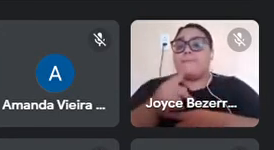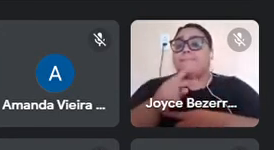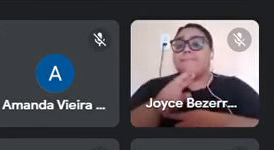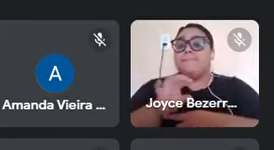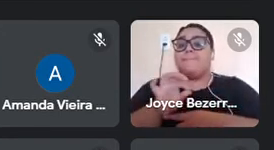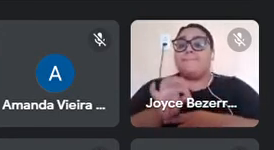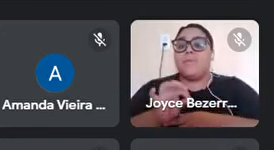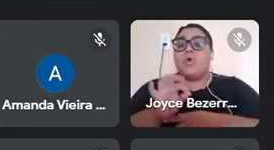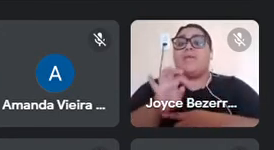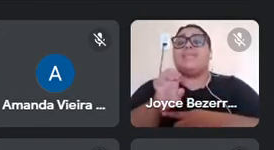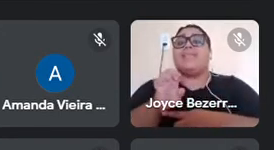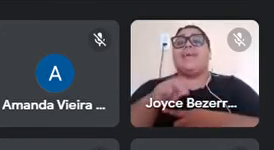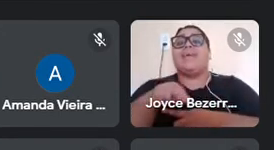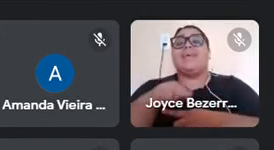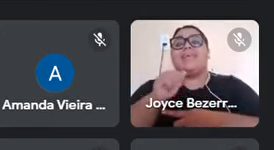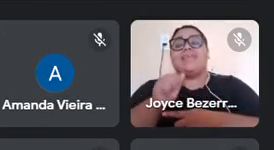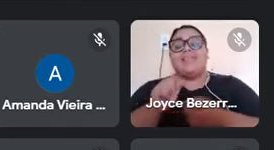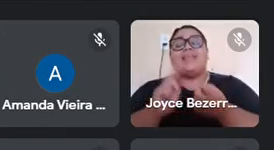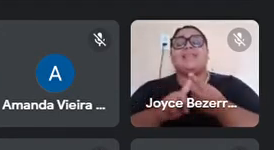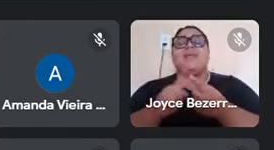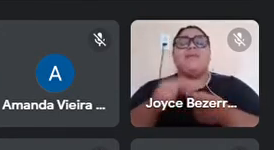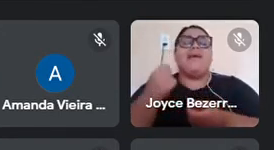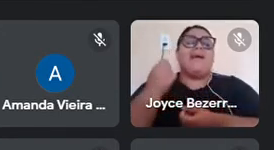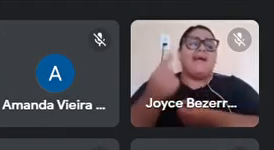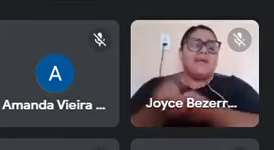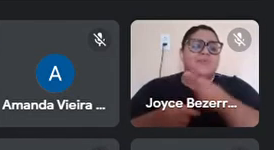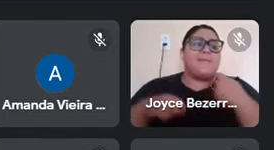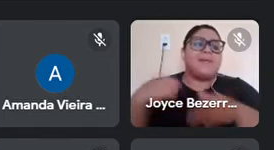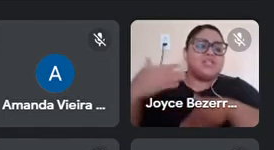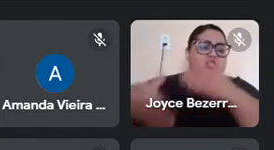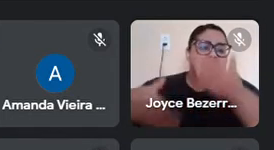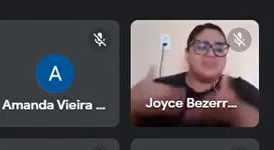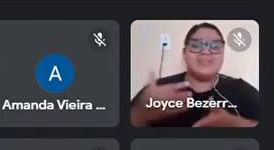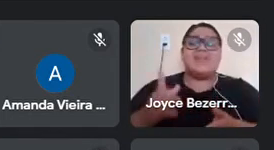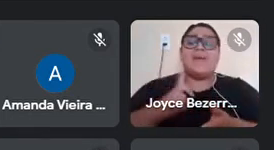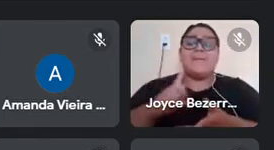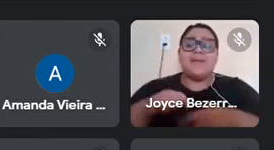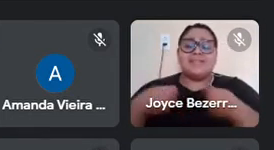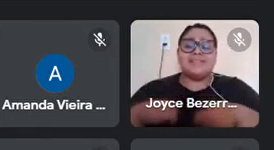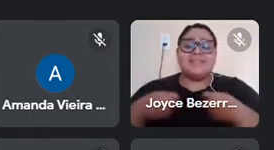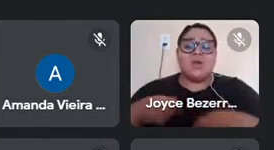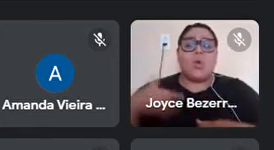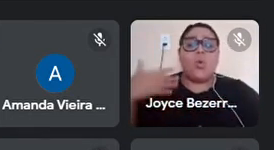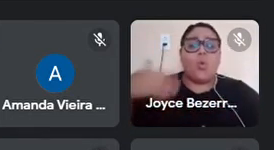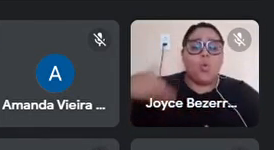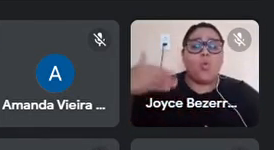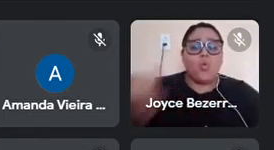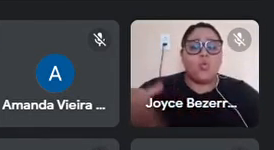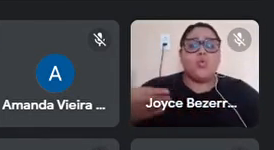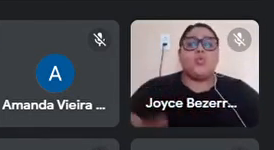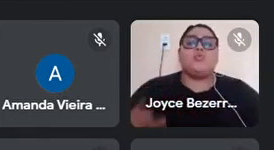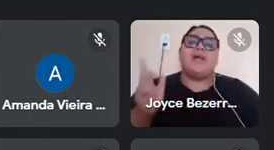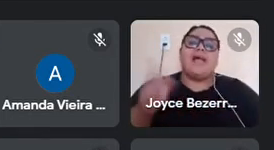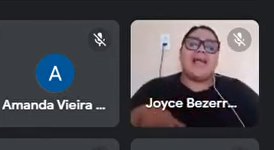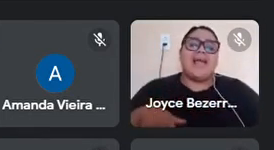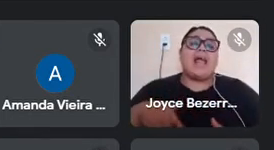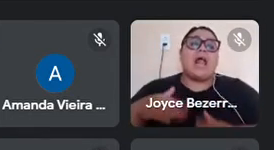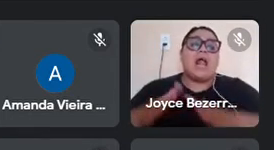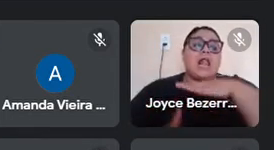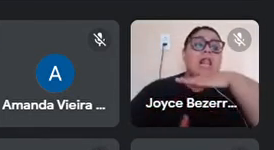de moléculas específicas e etc., mantém o custo da síntese de vacinas muito